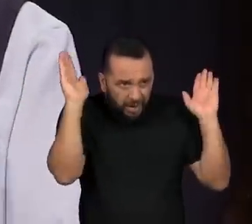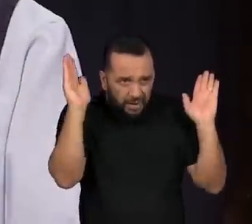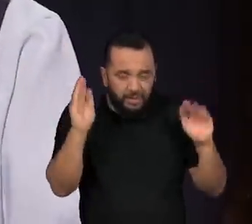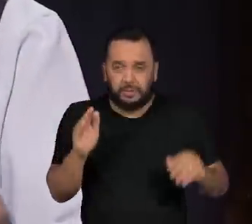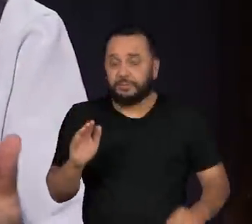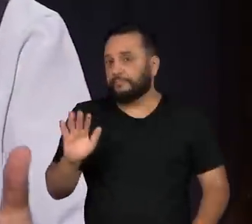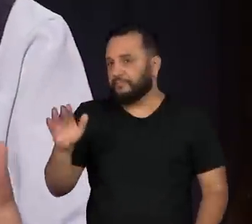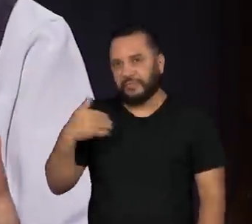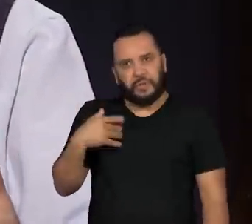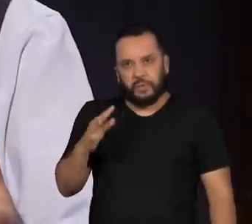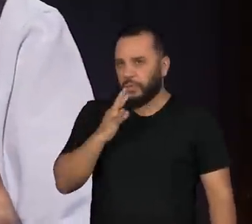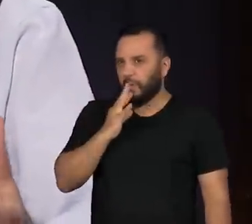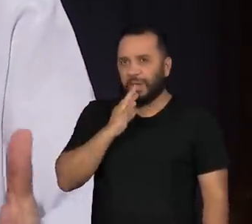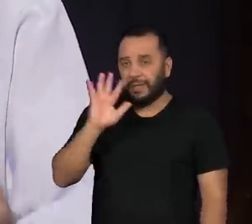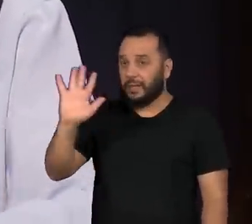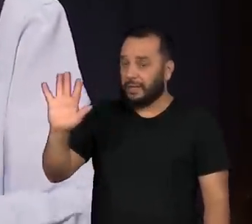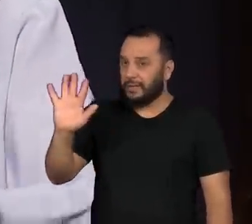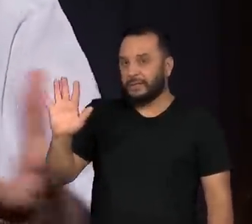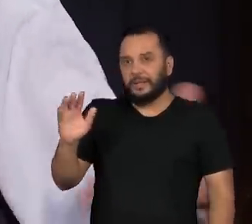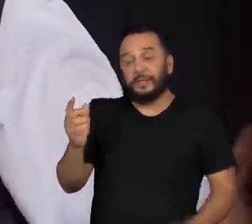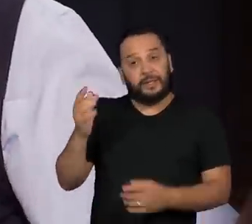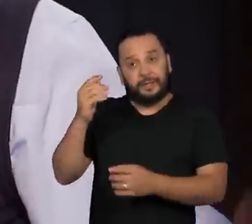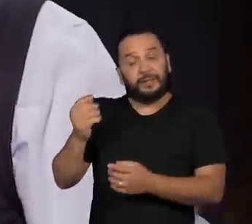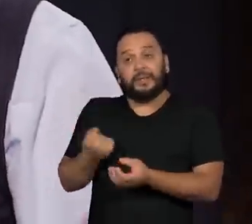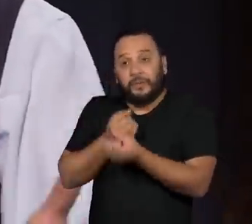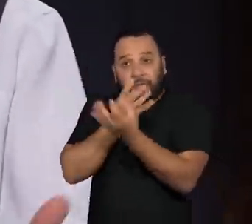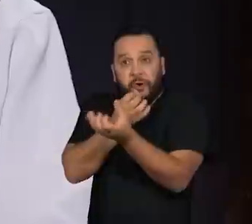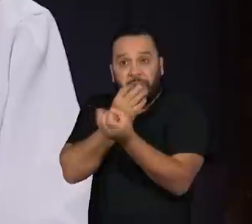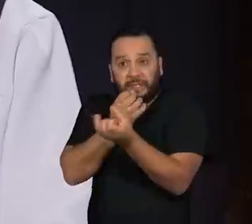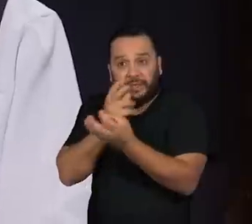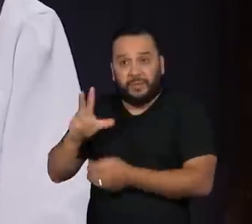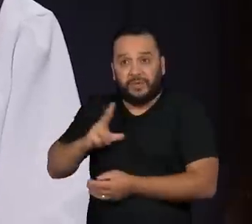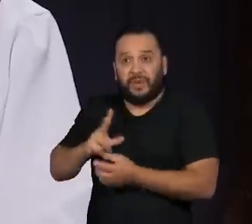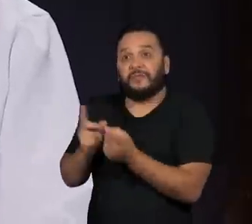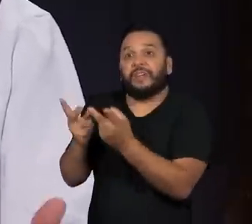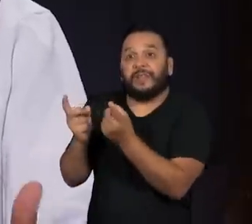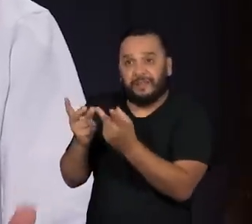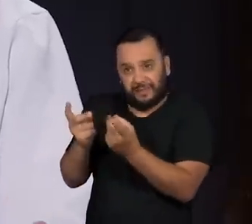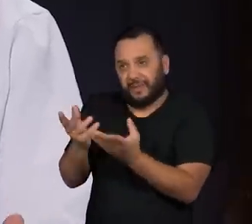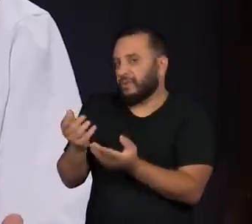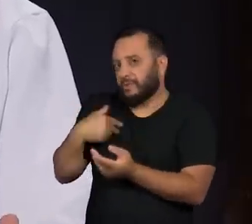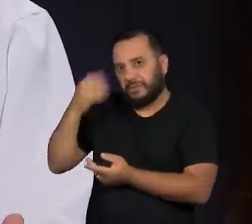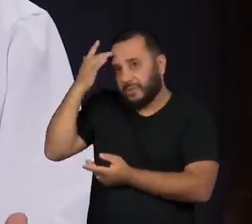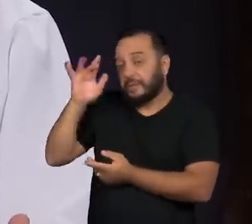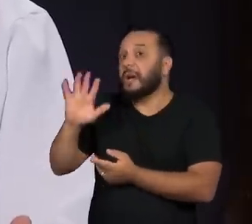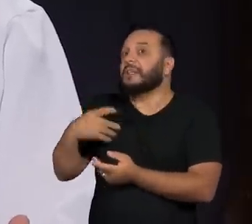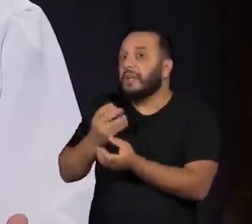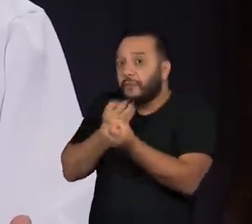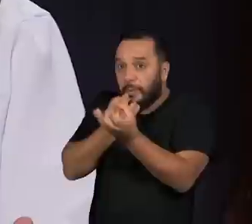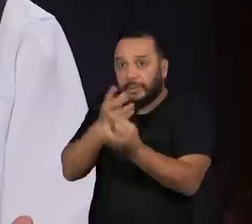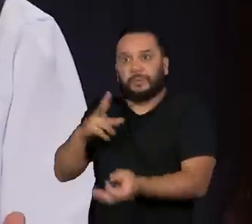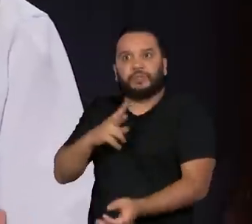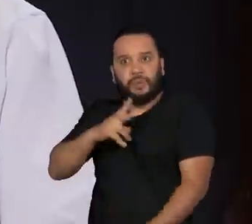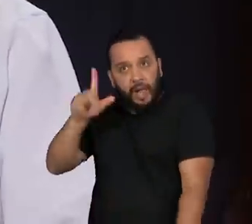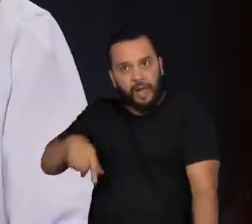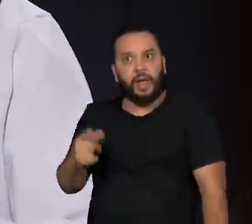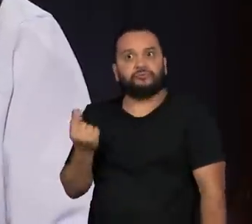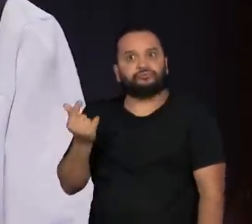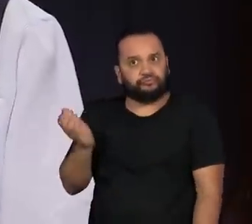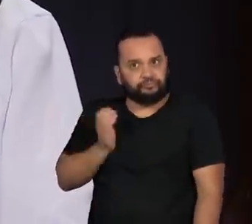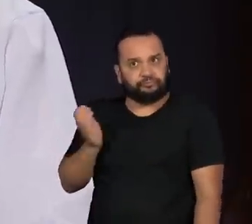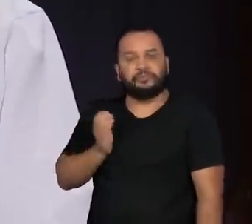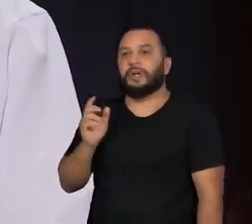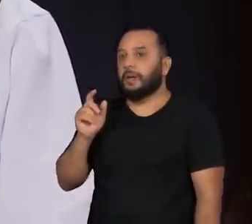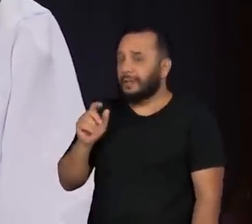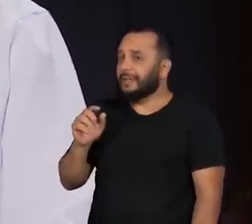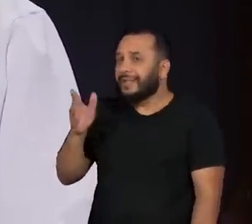sei não conheço casos e que estejam vendendo dados para alguém mas os dados são muito valiosos para eles mesmos quer dizer se ele souberem por exemplo quais são